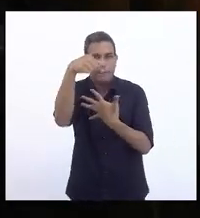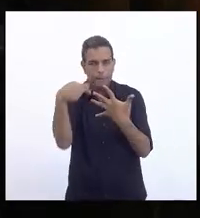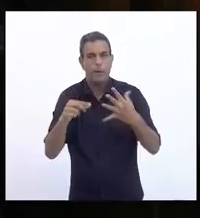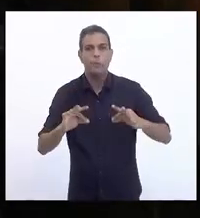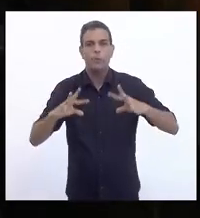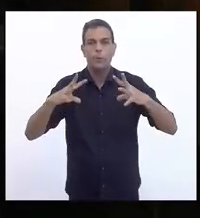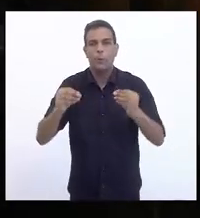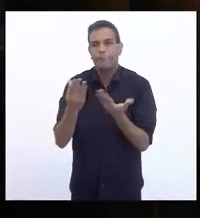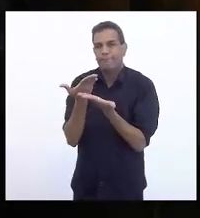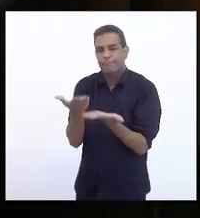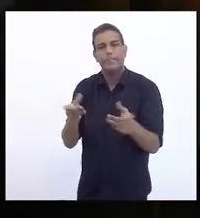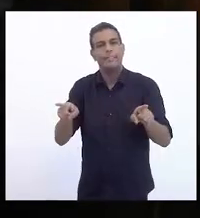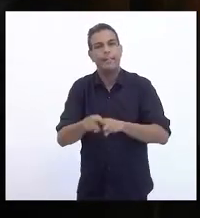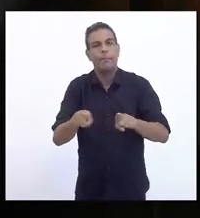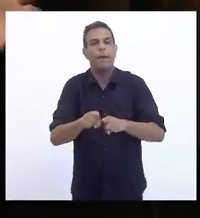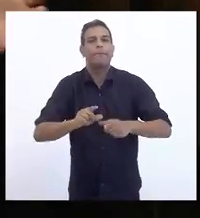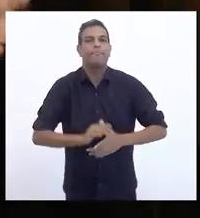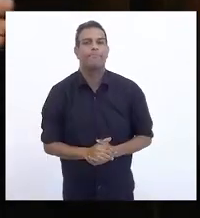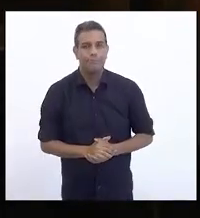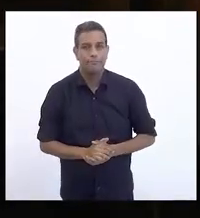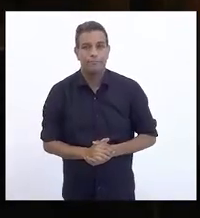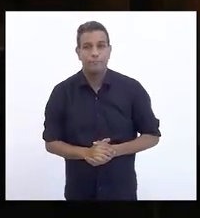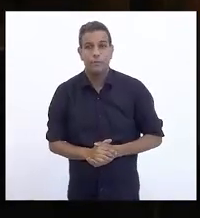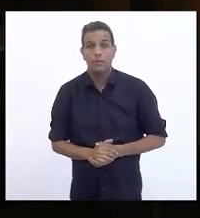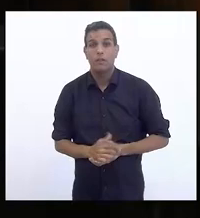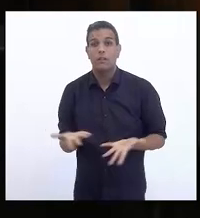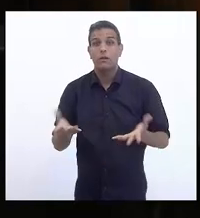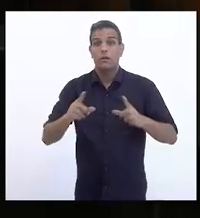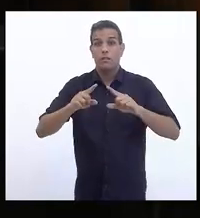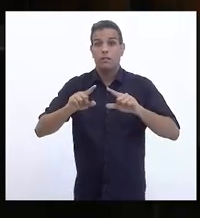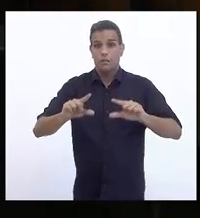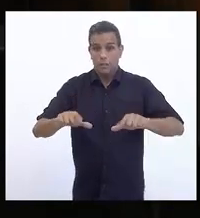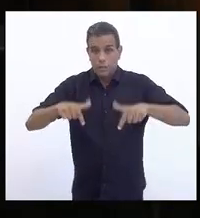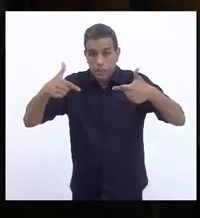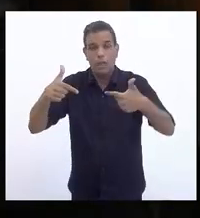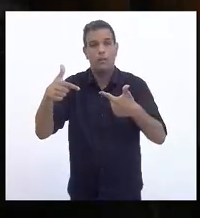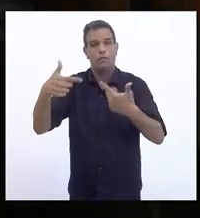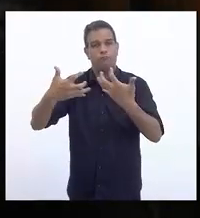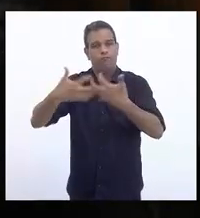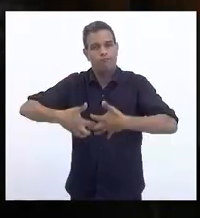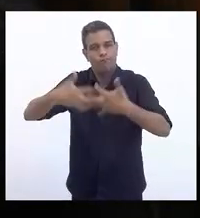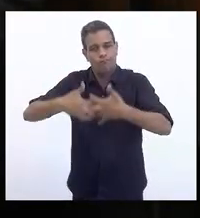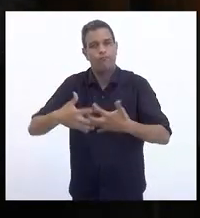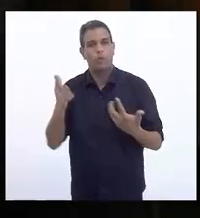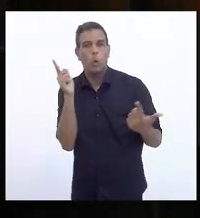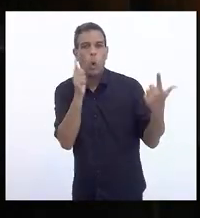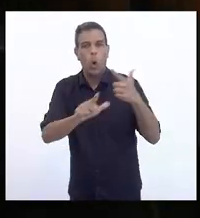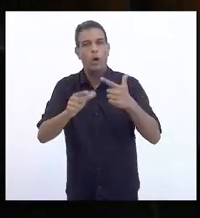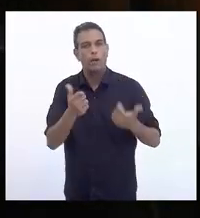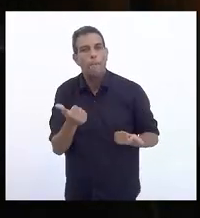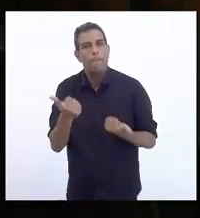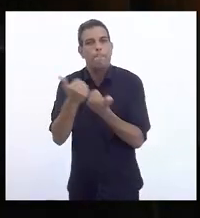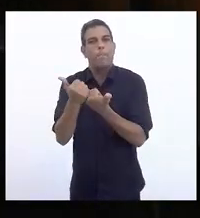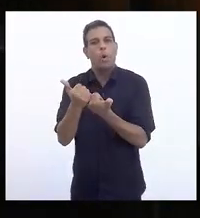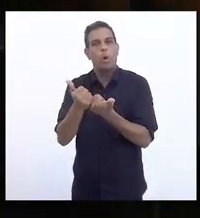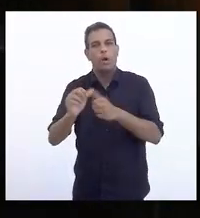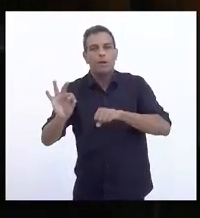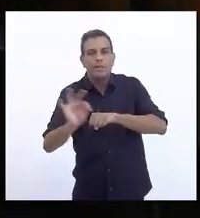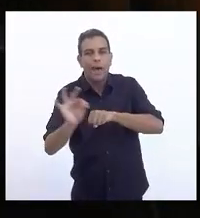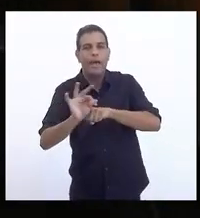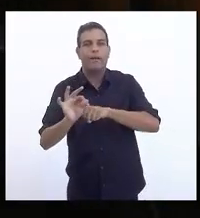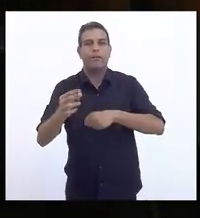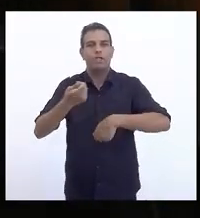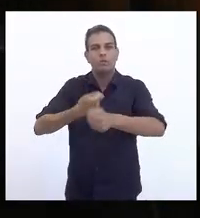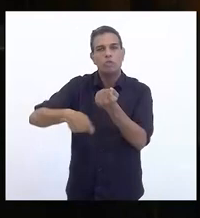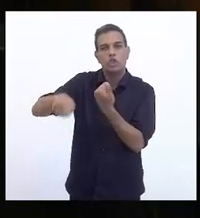relevante, que não contam no funcionamento cotidiano da universidade com apoio